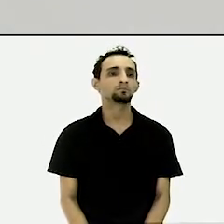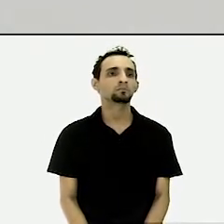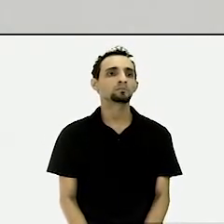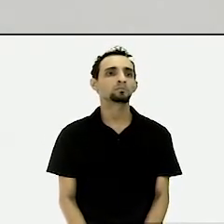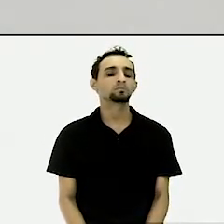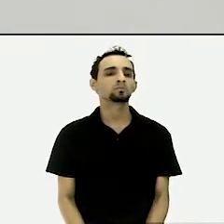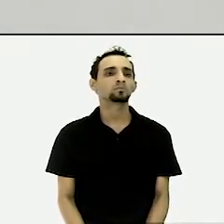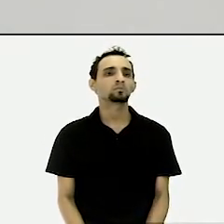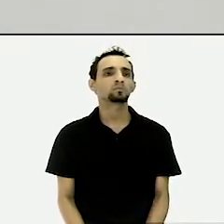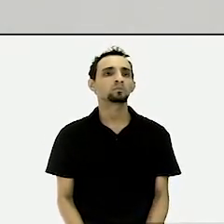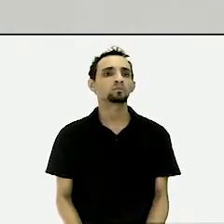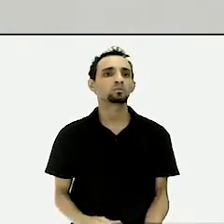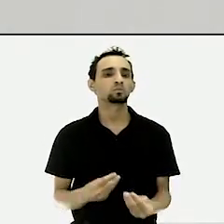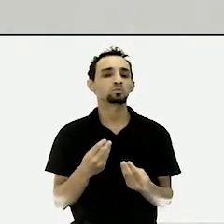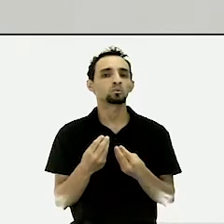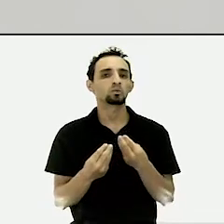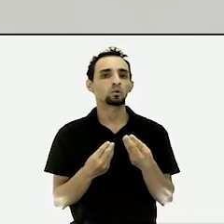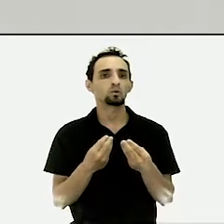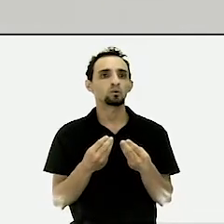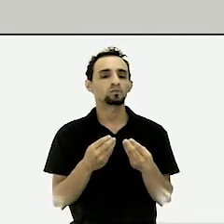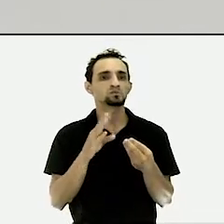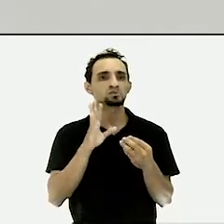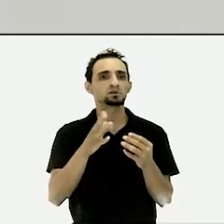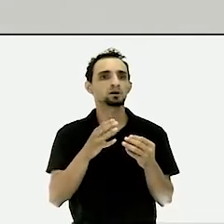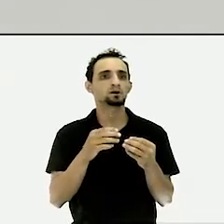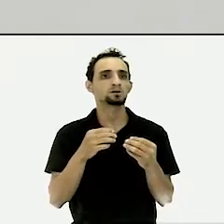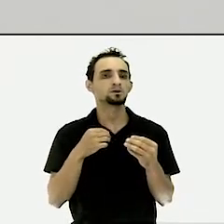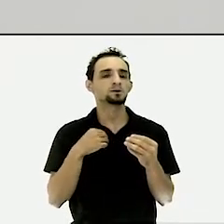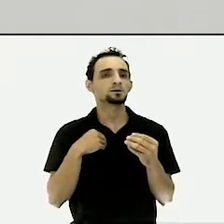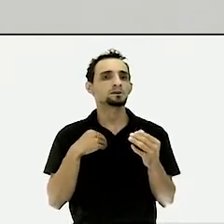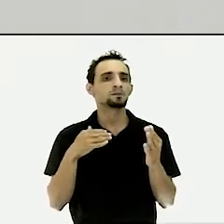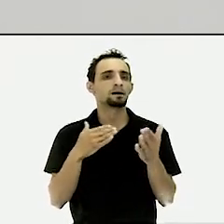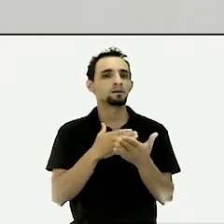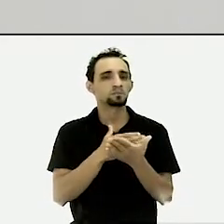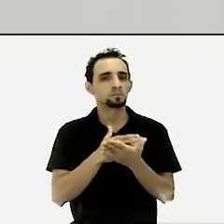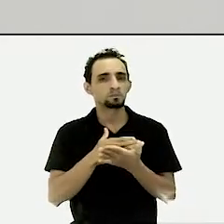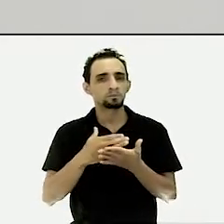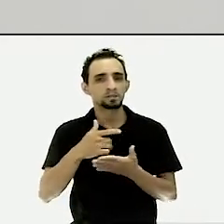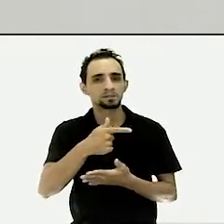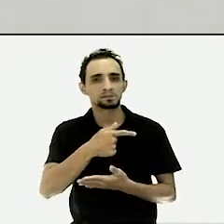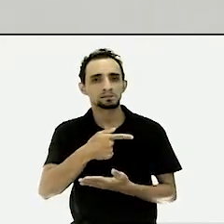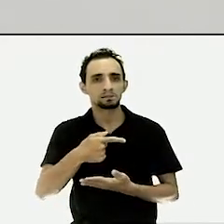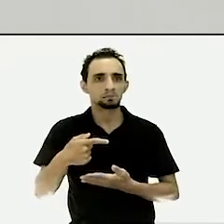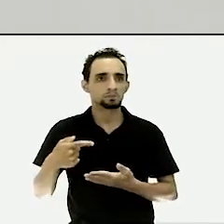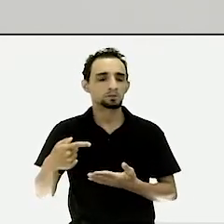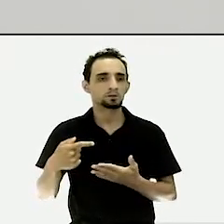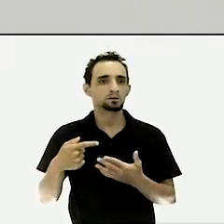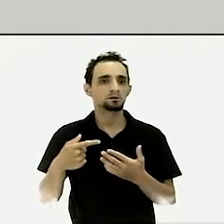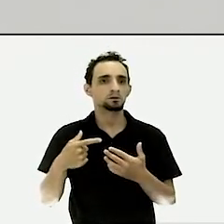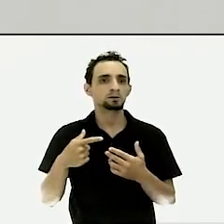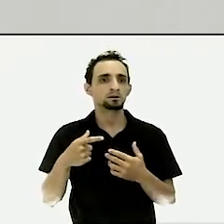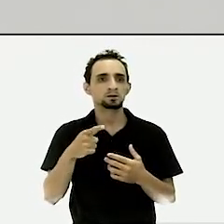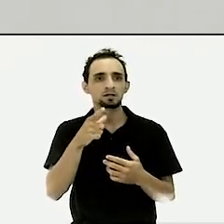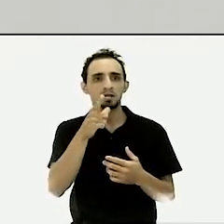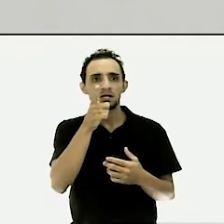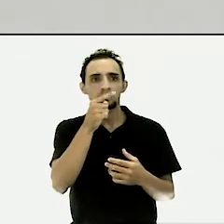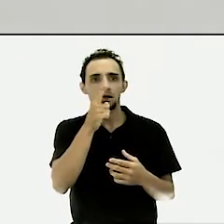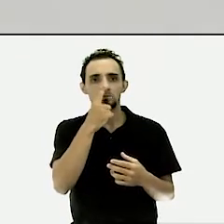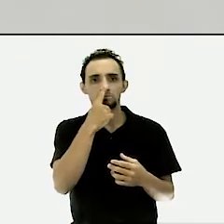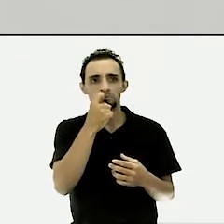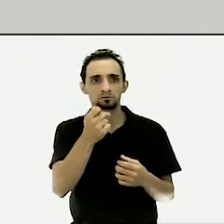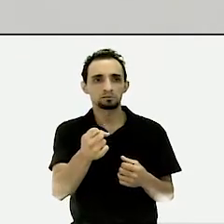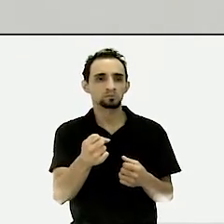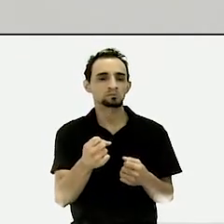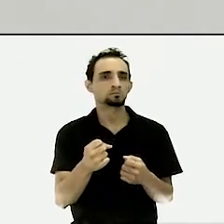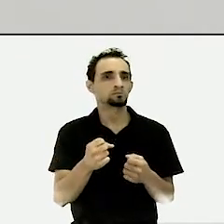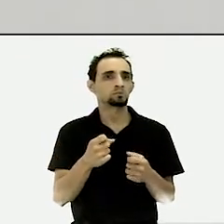Do laboratório, mas já está pronta a liminar. Só chegando essa análise do laboratório já vai ser enviado. Mas como a gente já